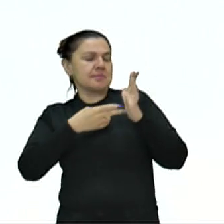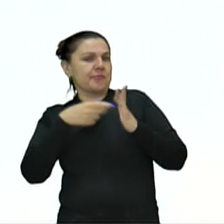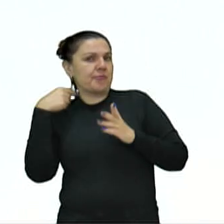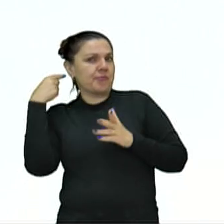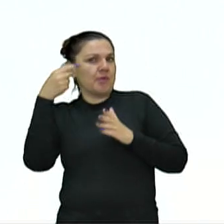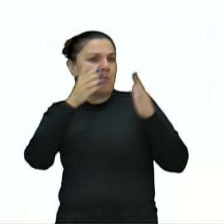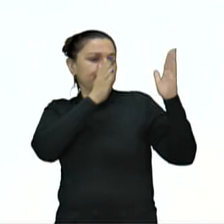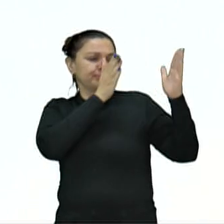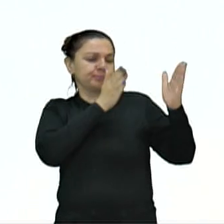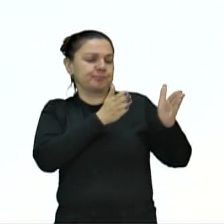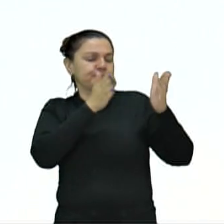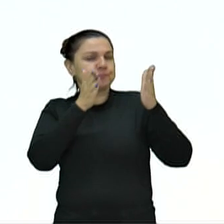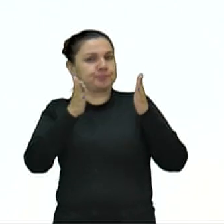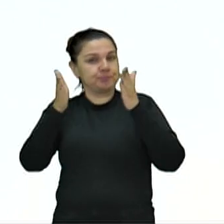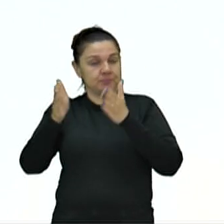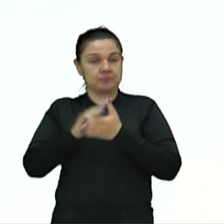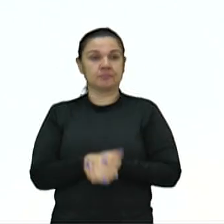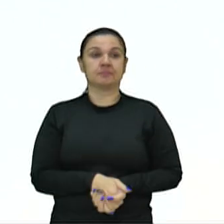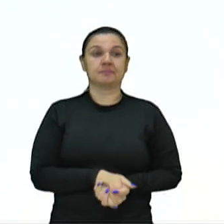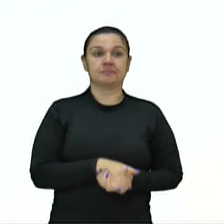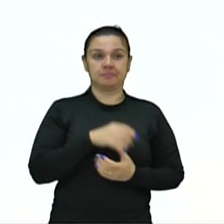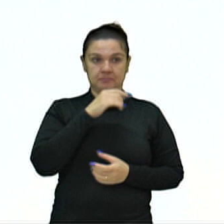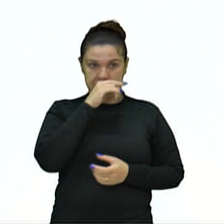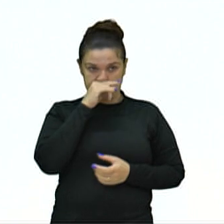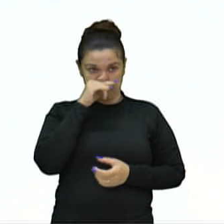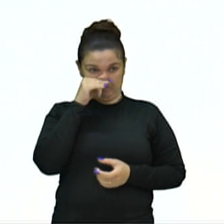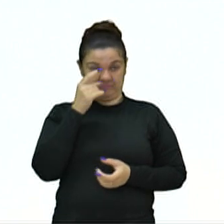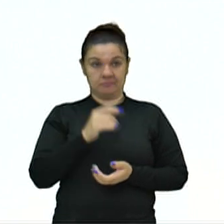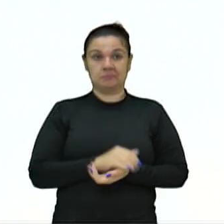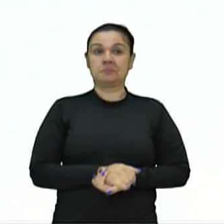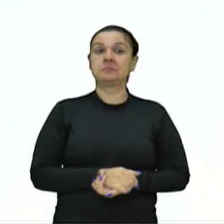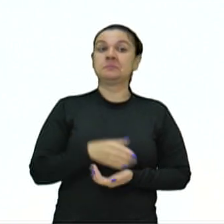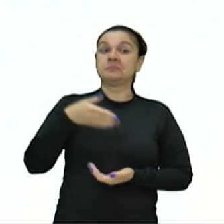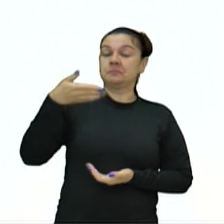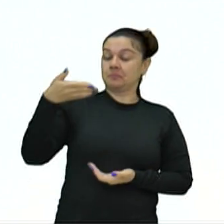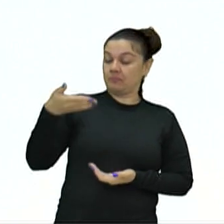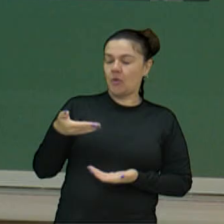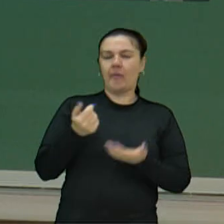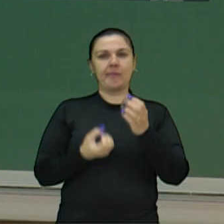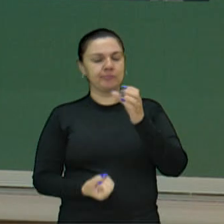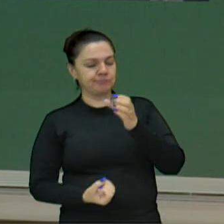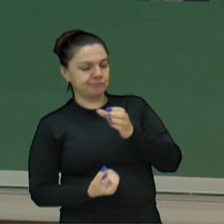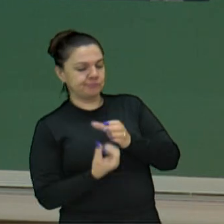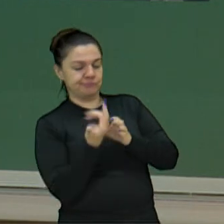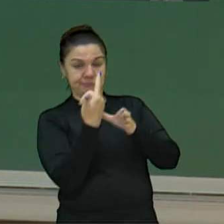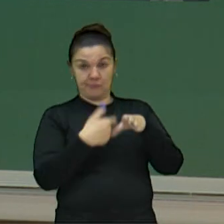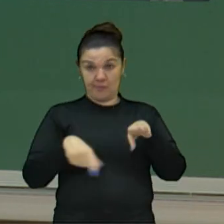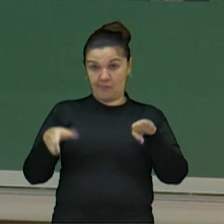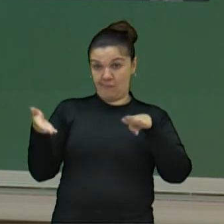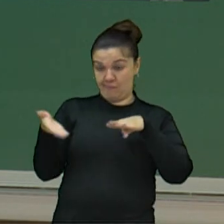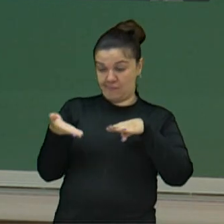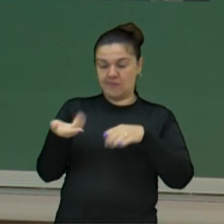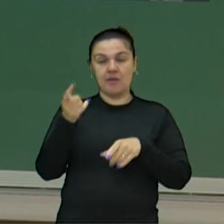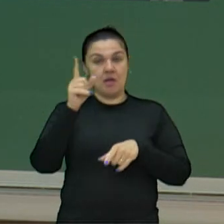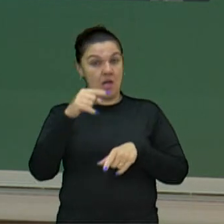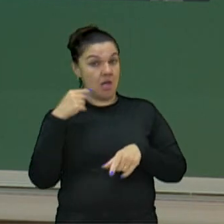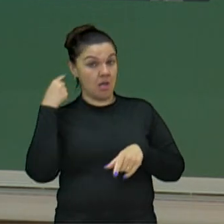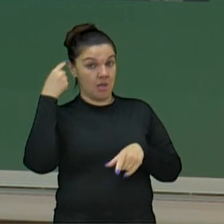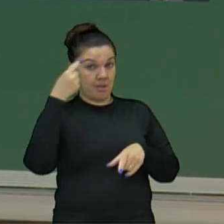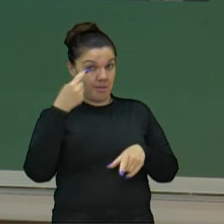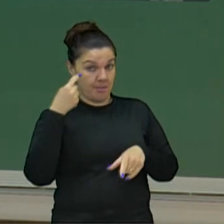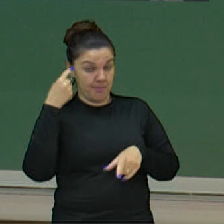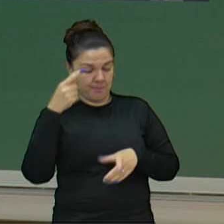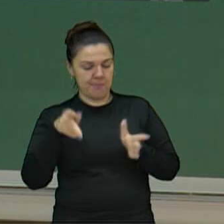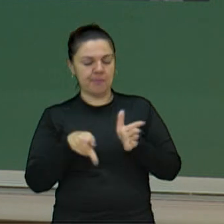no decorrer da história. Então, até a Renascença, a loucura ela